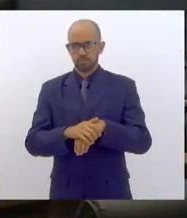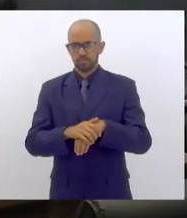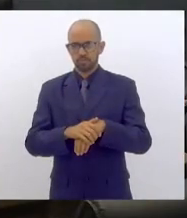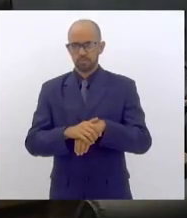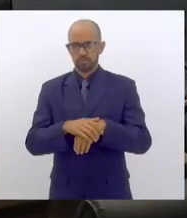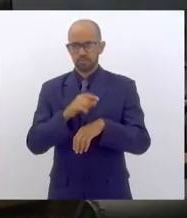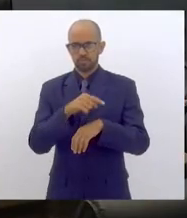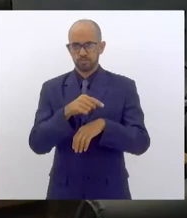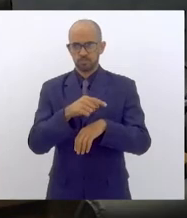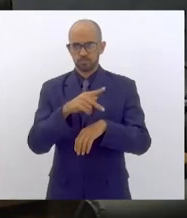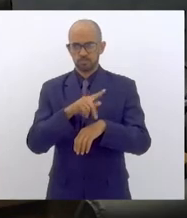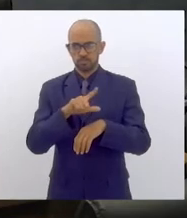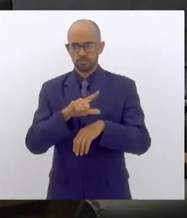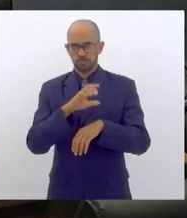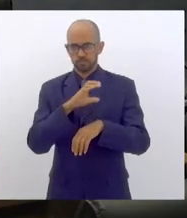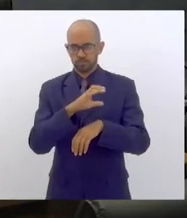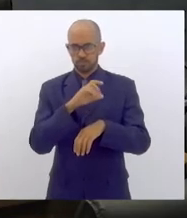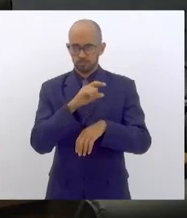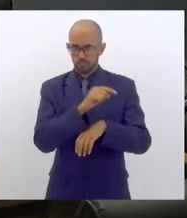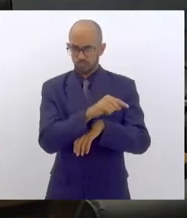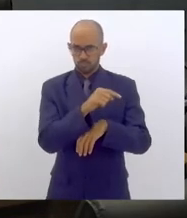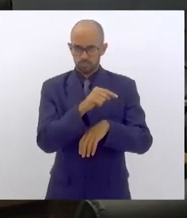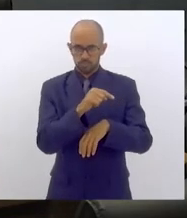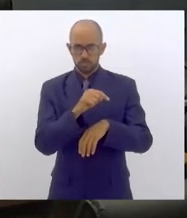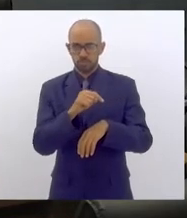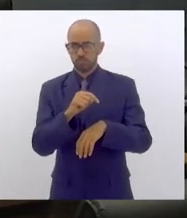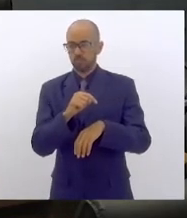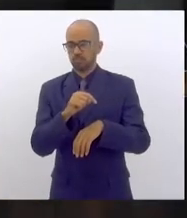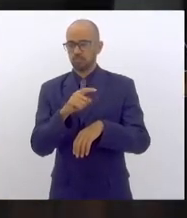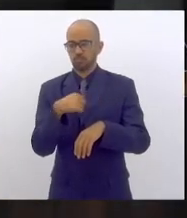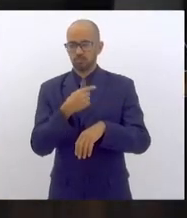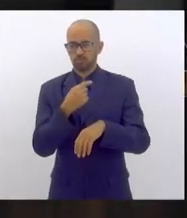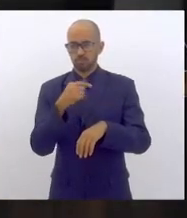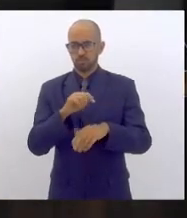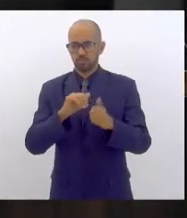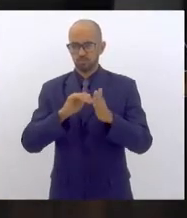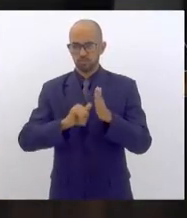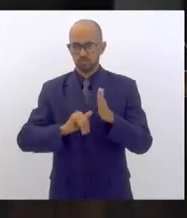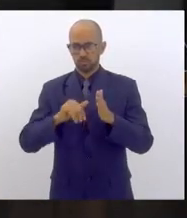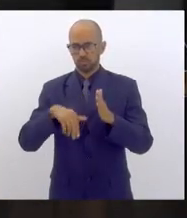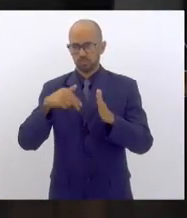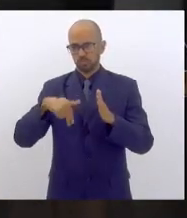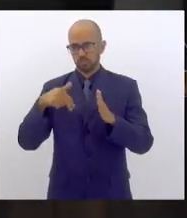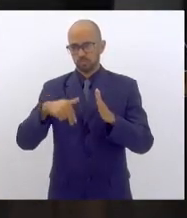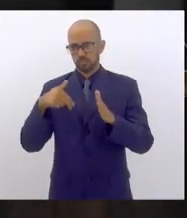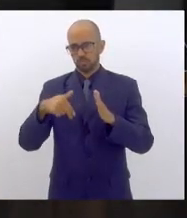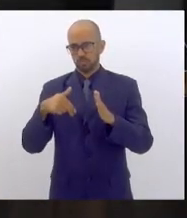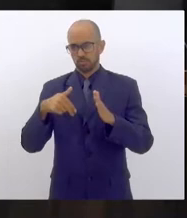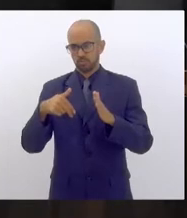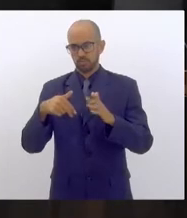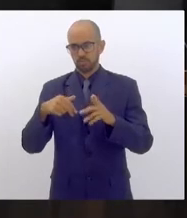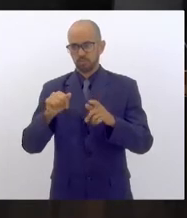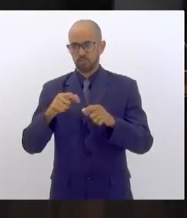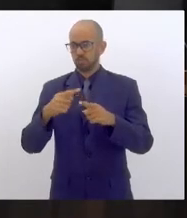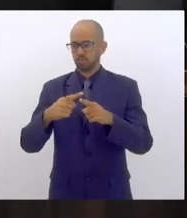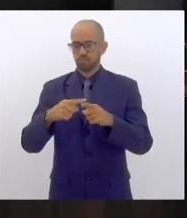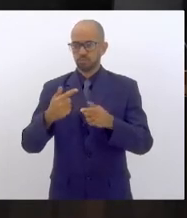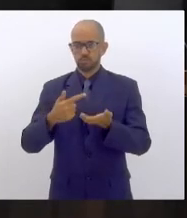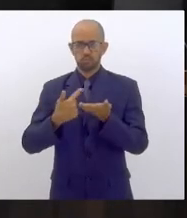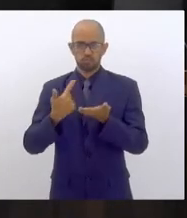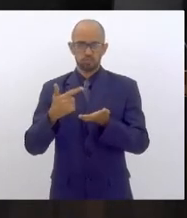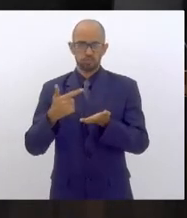Esse projeto de Vossa Excelência, nós retiramos de pauta para levar para novembro. Tá? Porque não tinha acordo e não